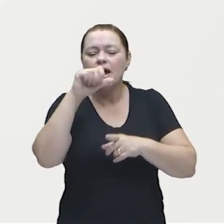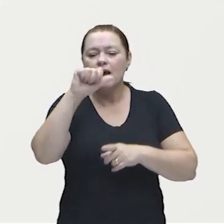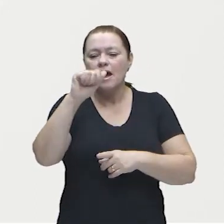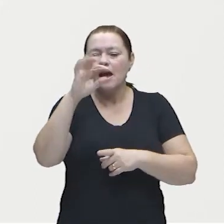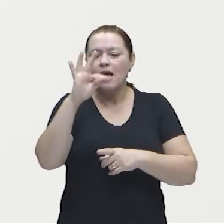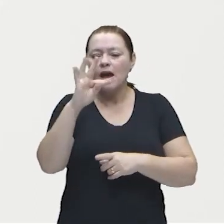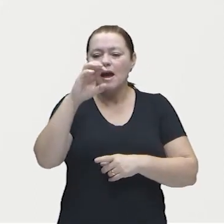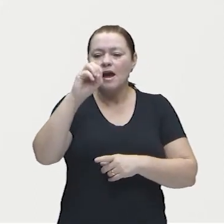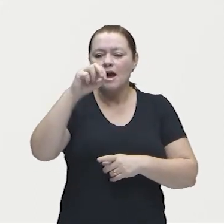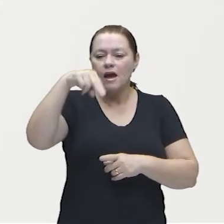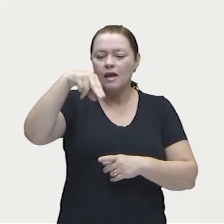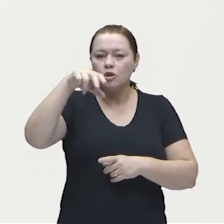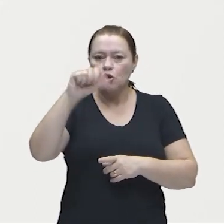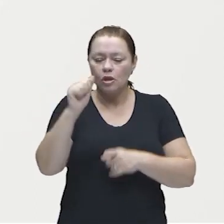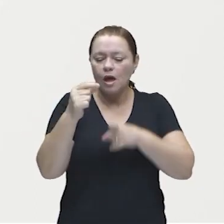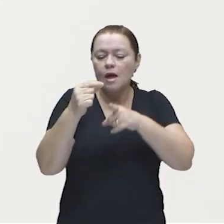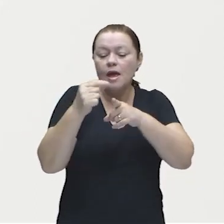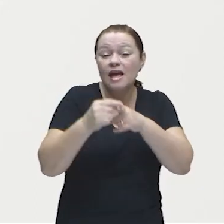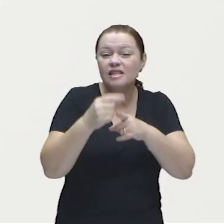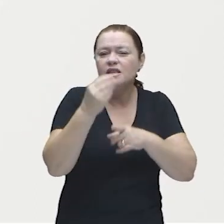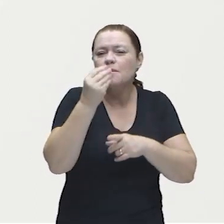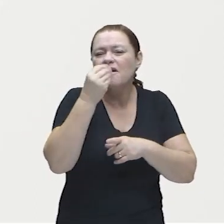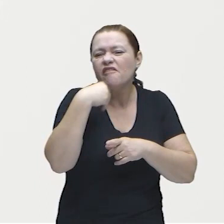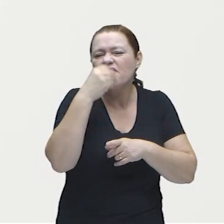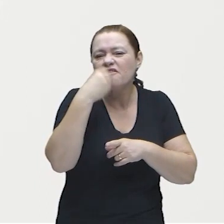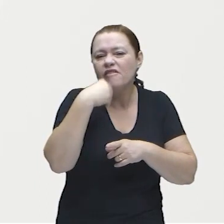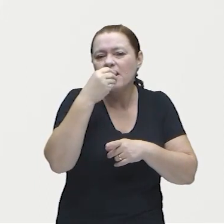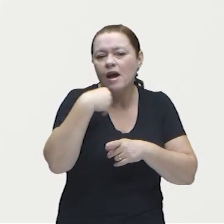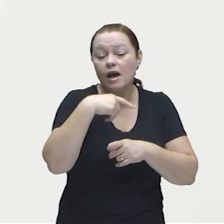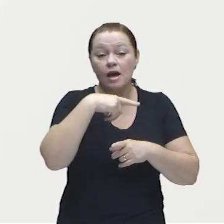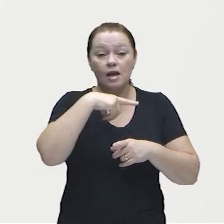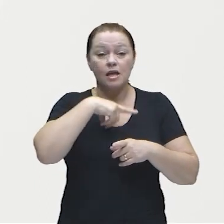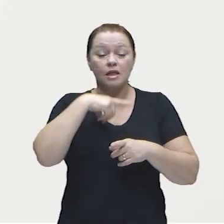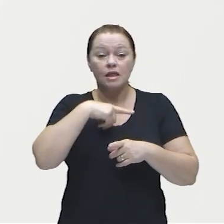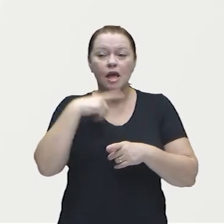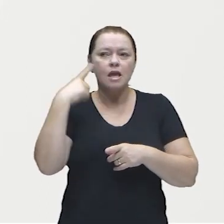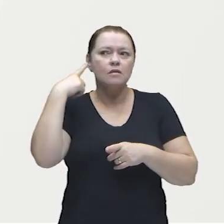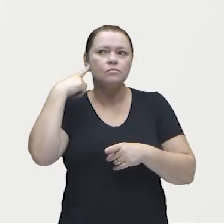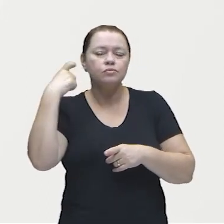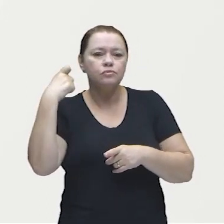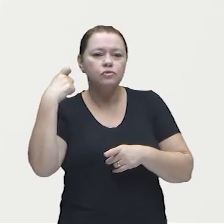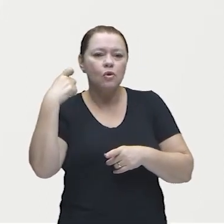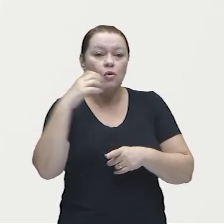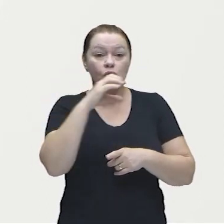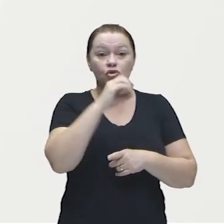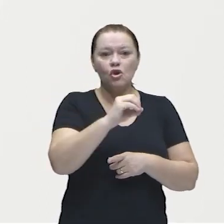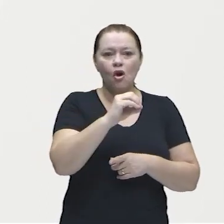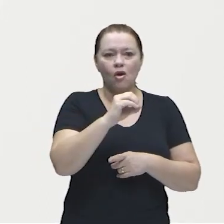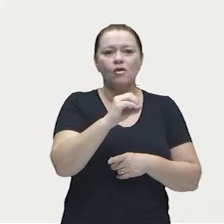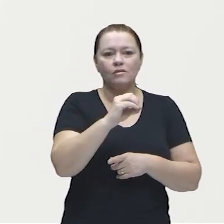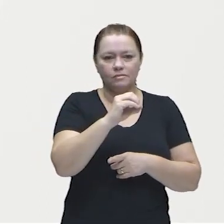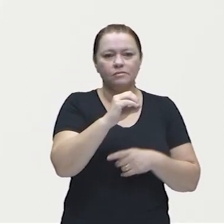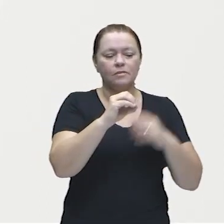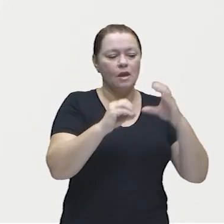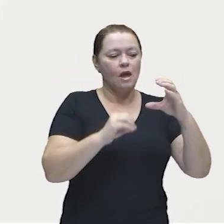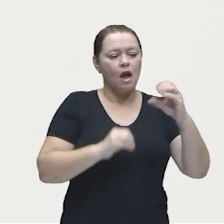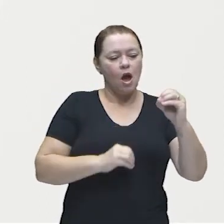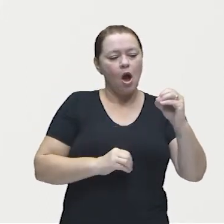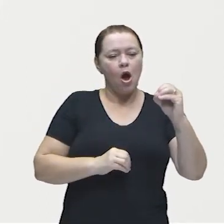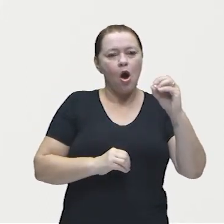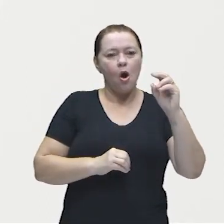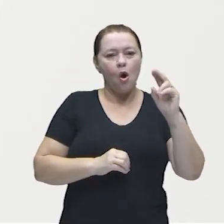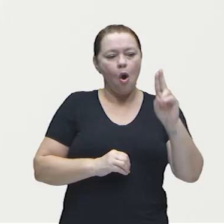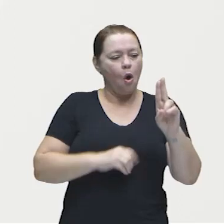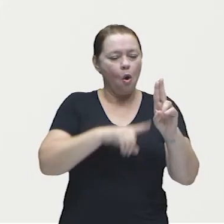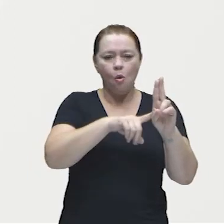de U, virou ouro. Olha só, 2 O. Esse aqui tem som de O mesmo,